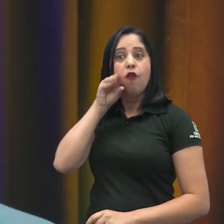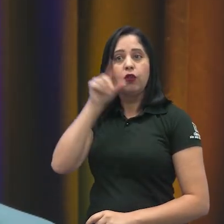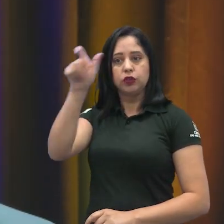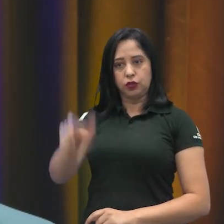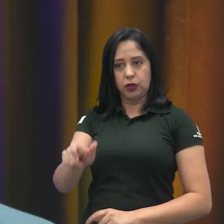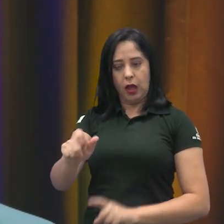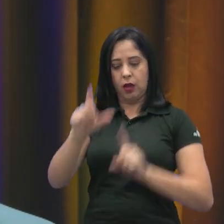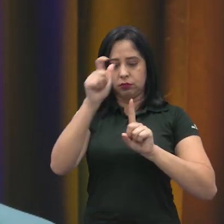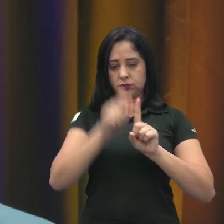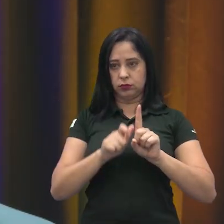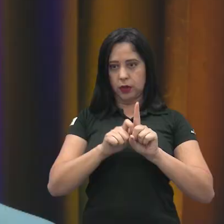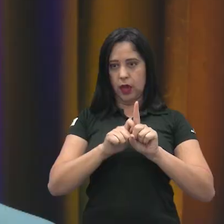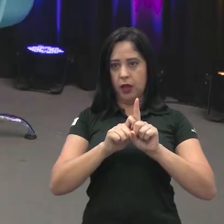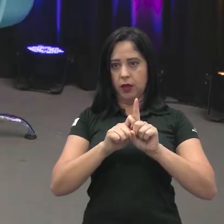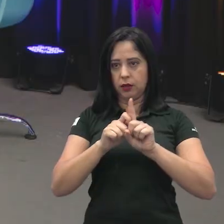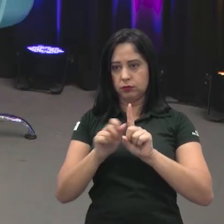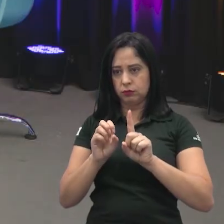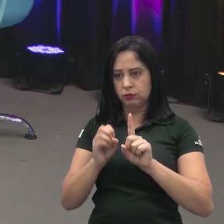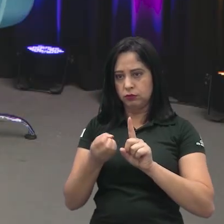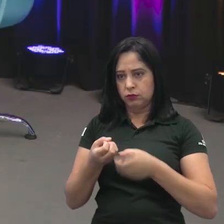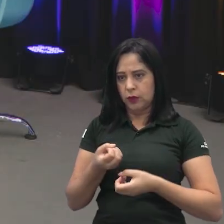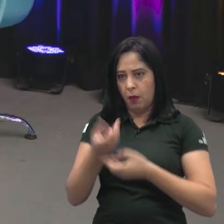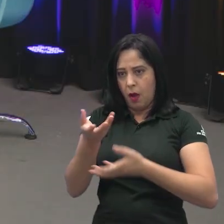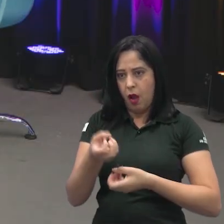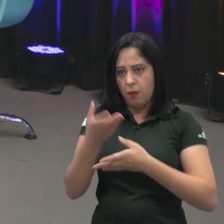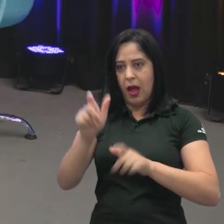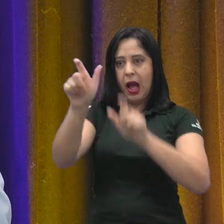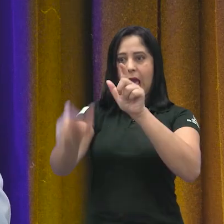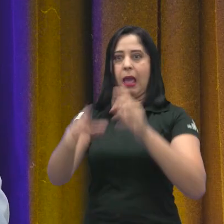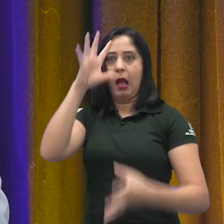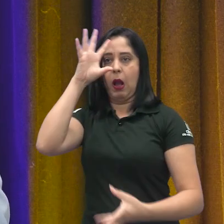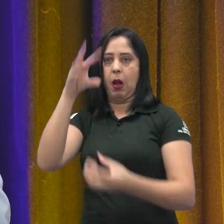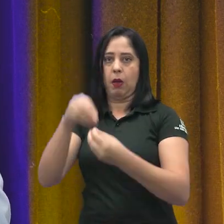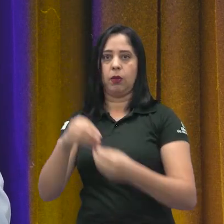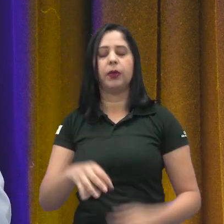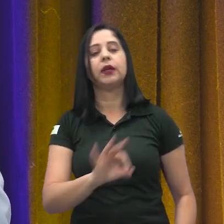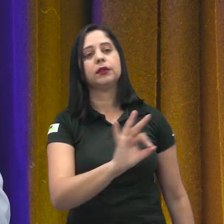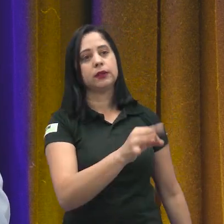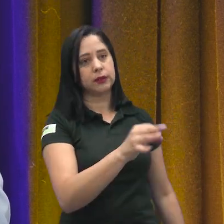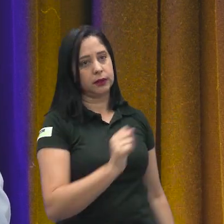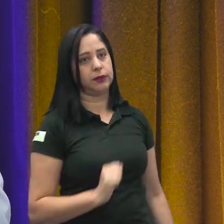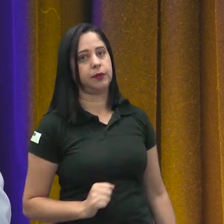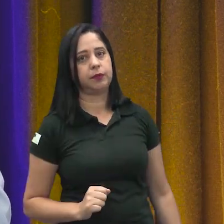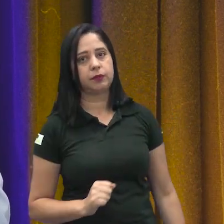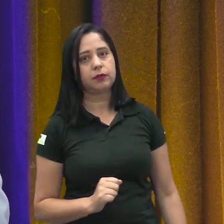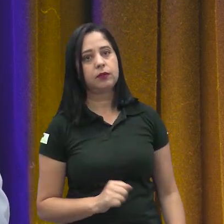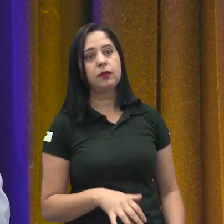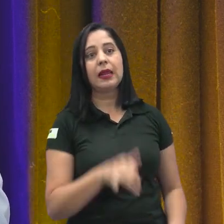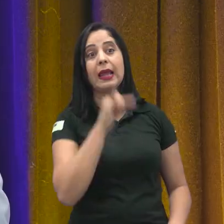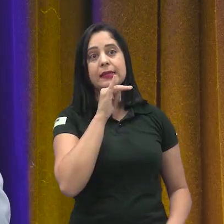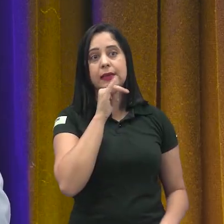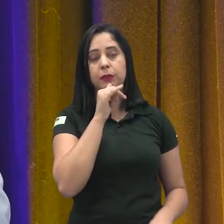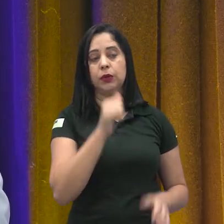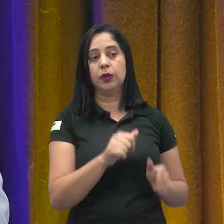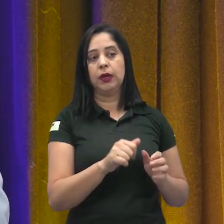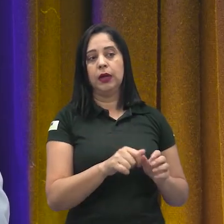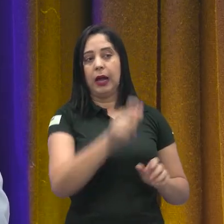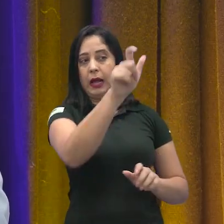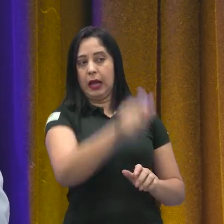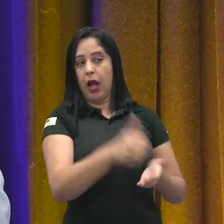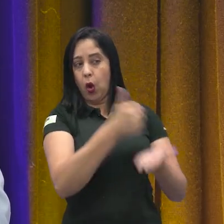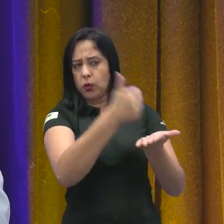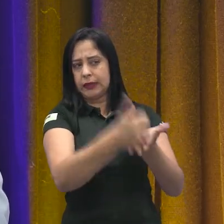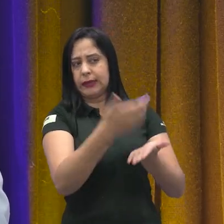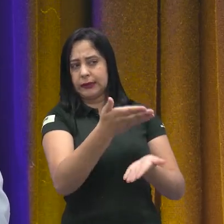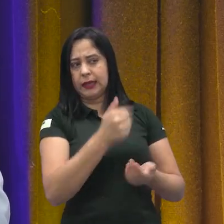está alinhada com vocês. Exatamente. Aí entra o fit cultural, né? Quando nós vamos contratar uma pessoa, se